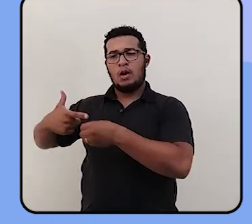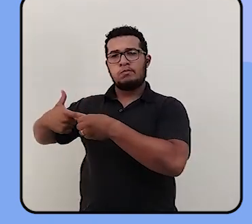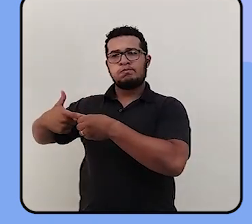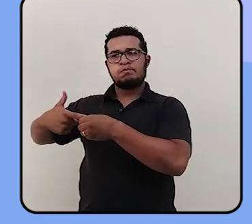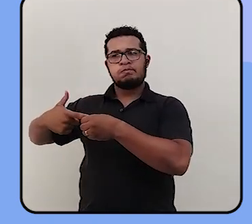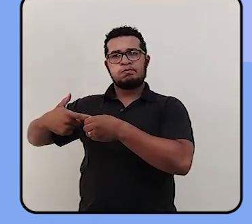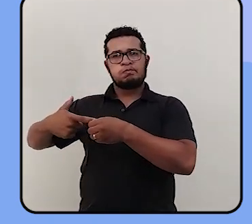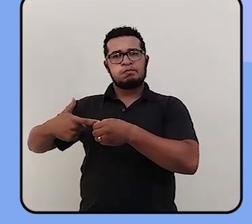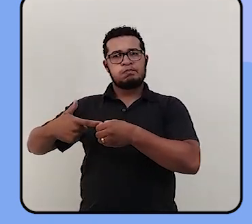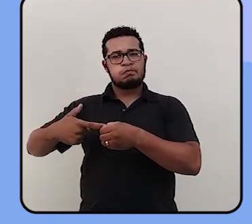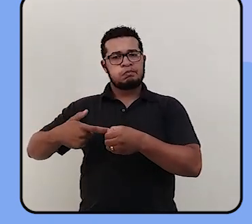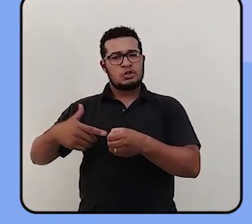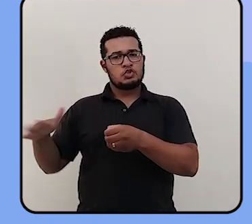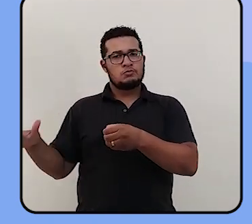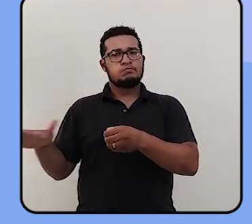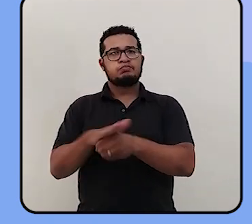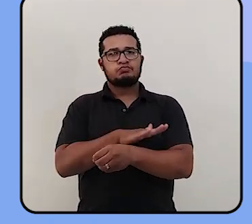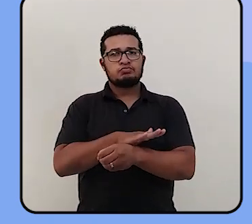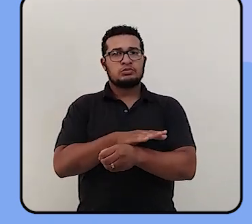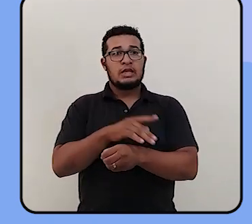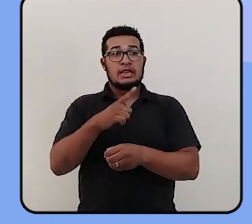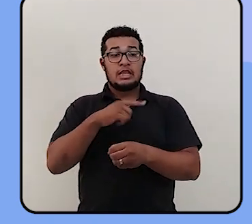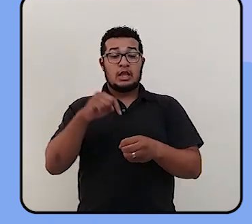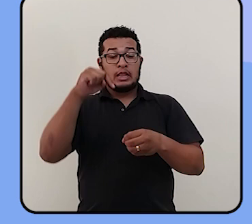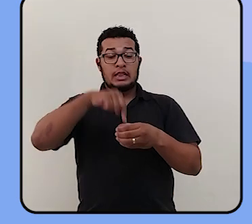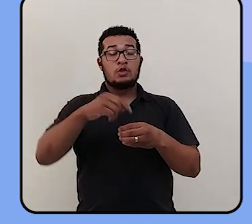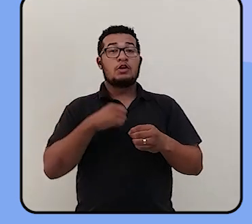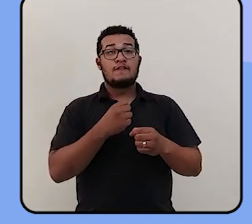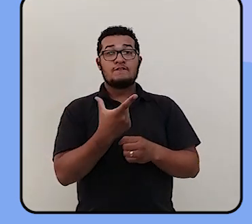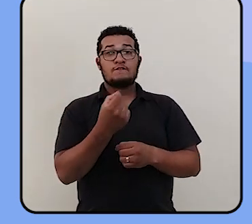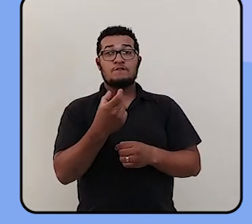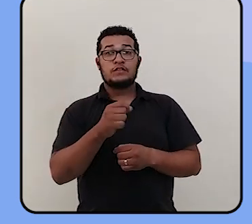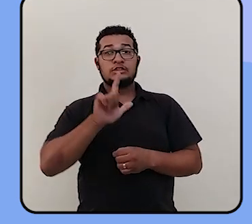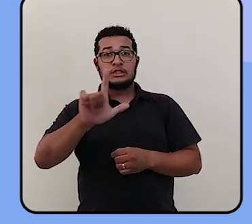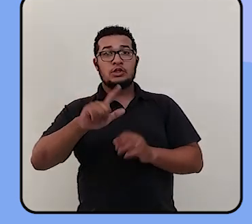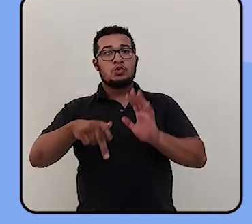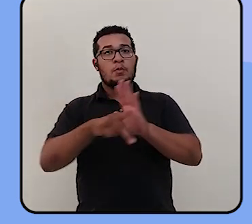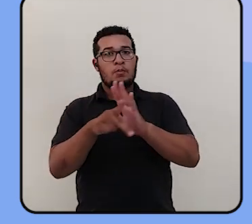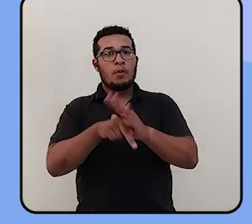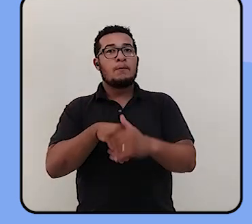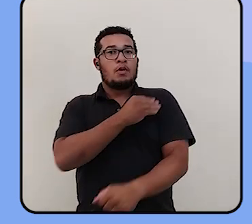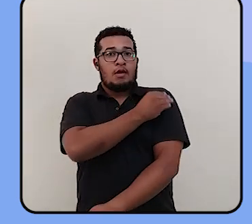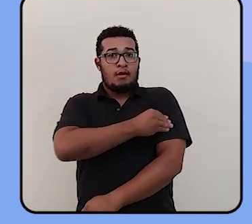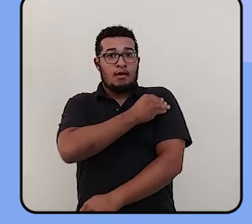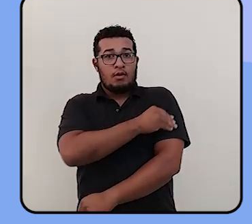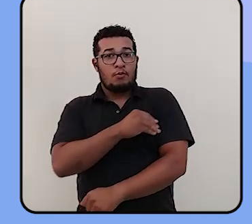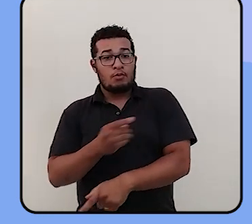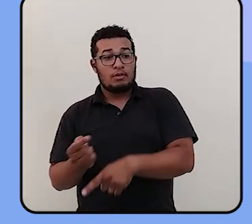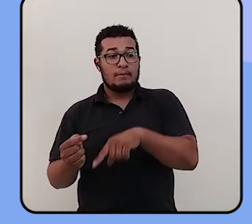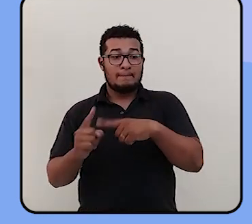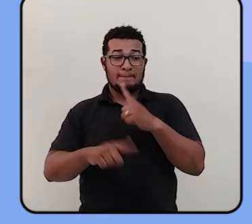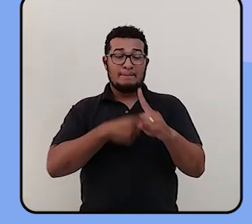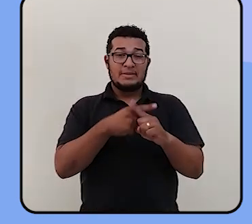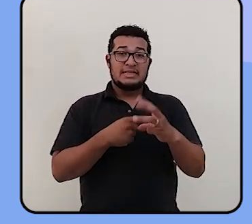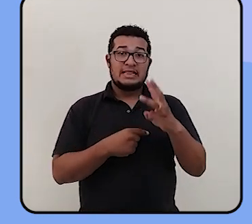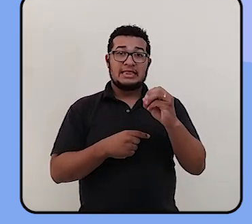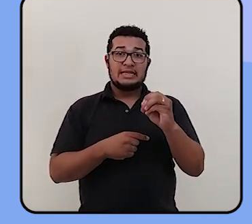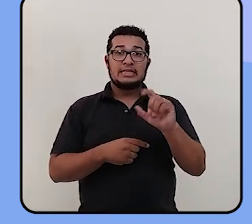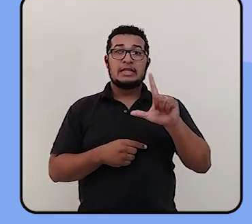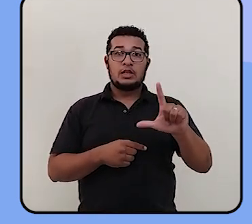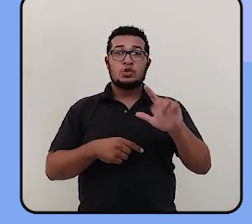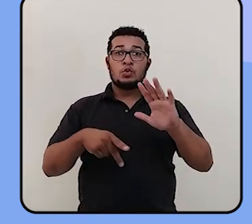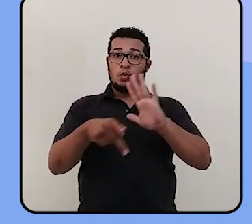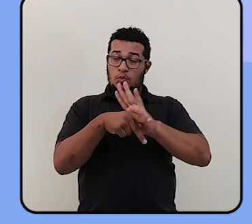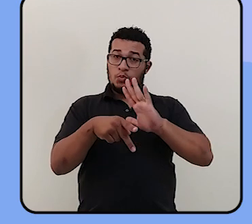de combustível de seu carro com 20 litros de álcool e 30 litros de gasolina. A